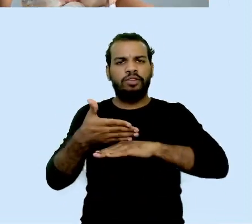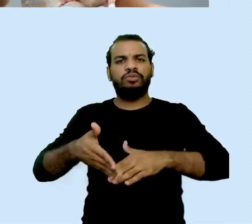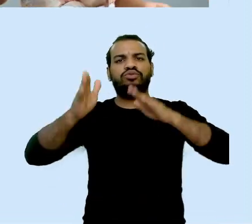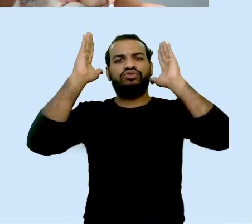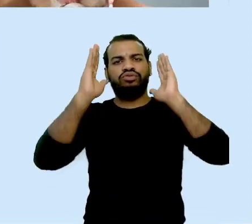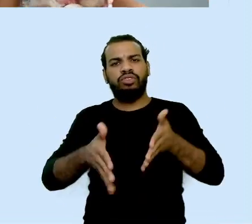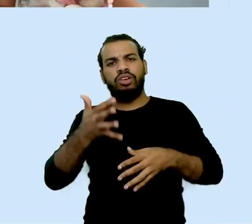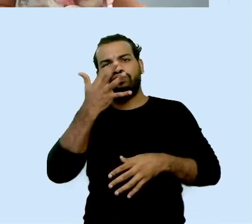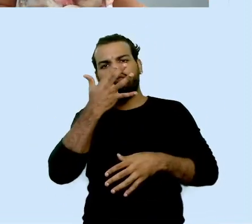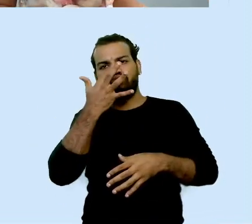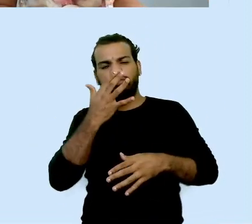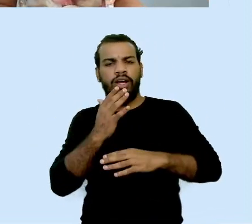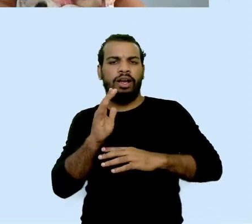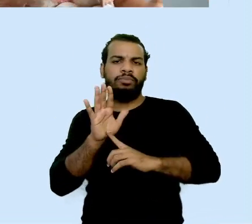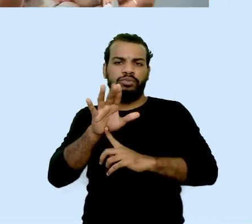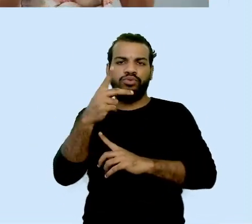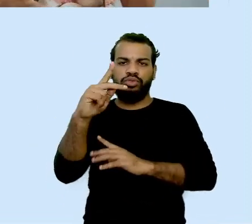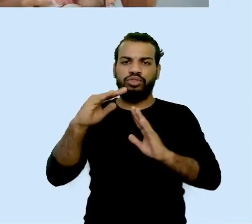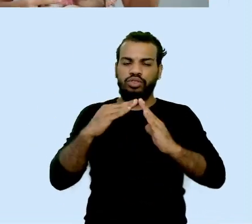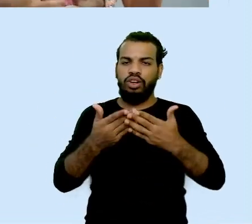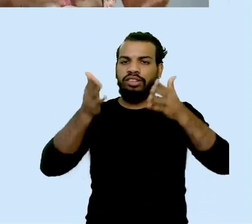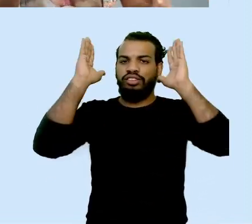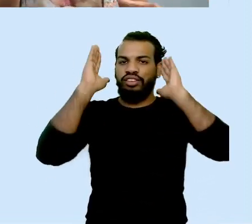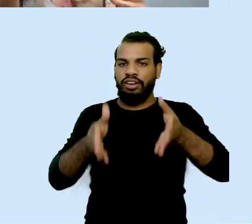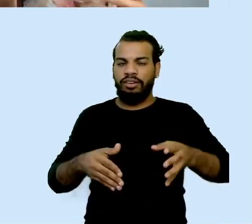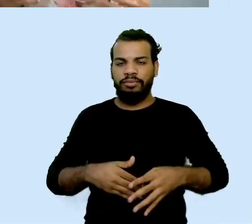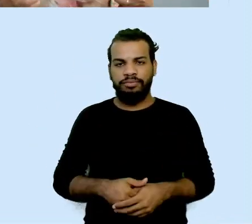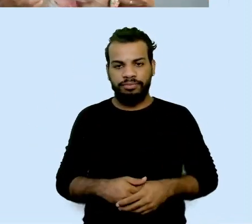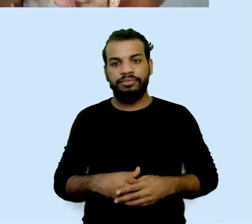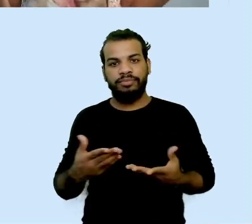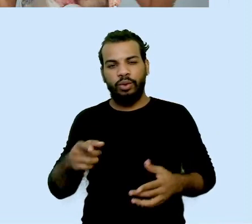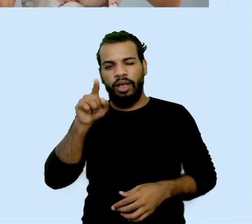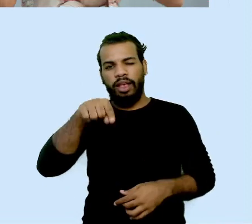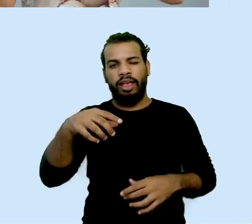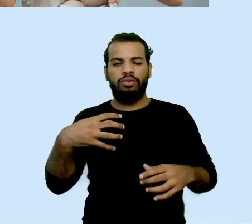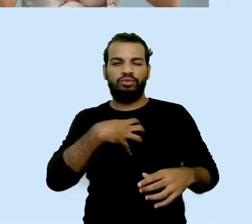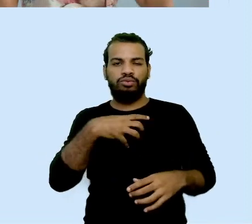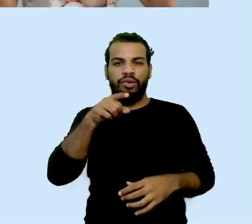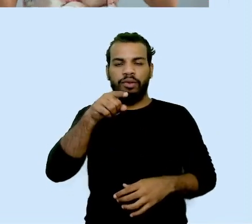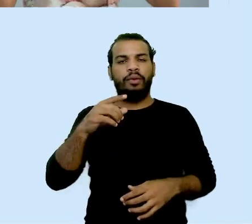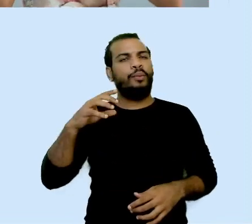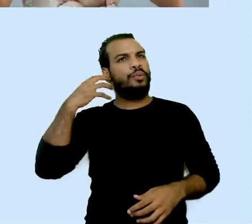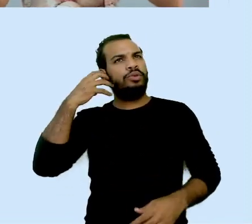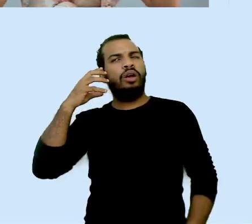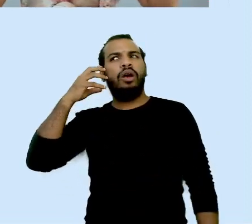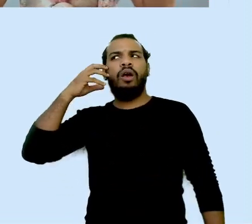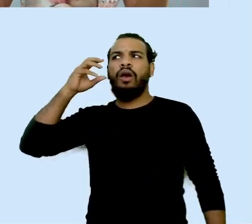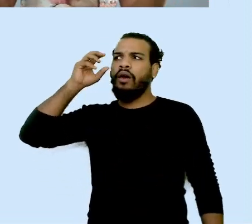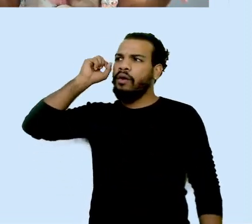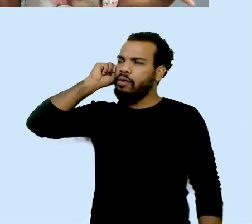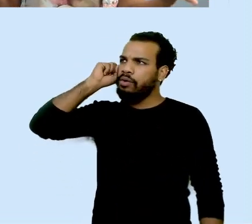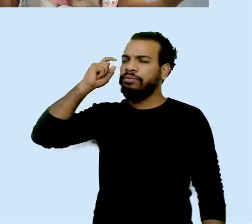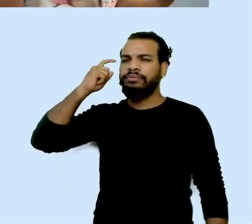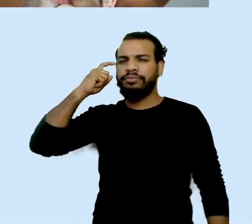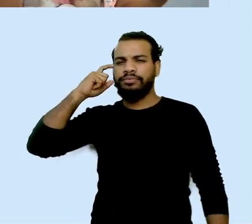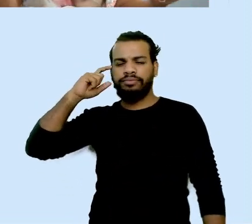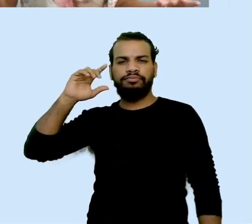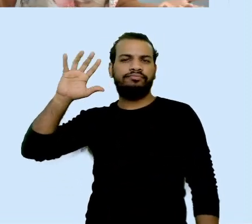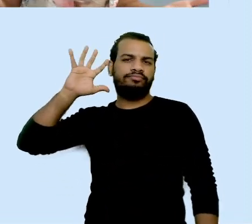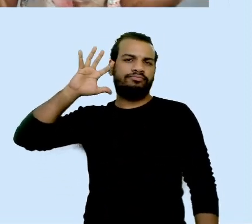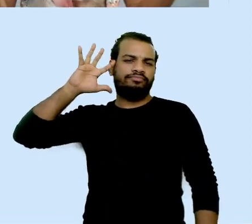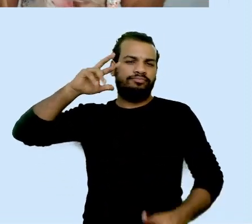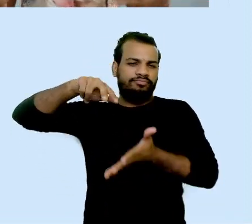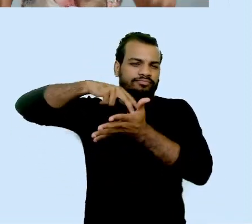assistiu a alguma apresentação na sua escola e que a didática é essa. Ouve-se a música, criam-se os passos, constrói